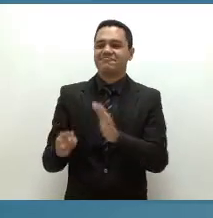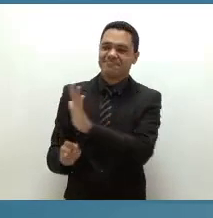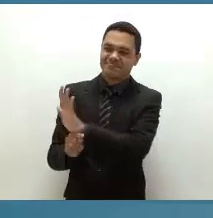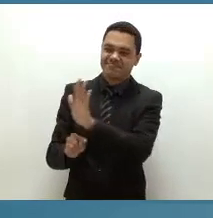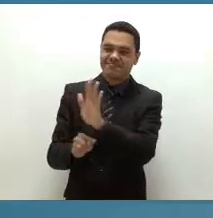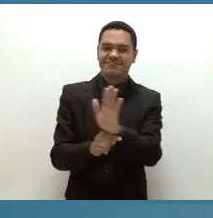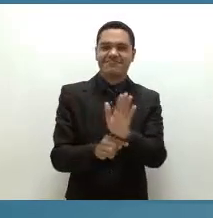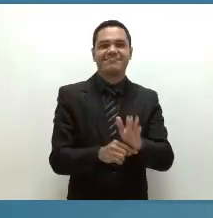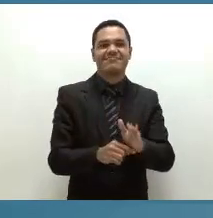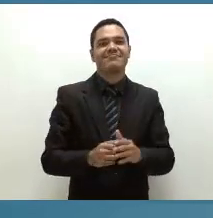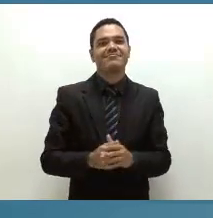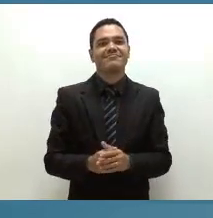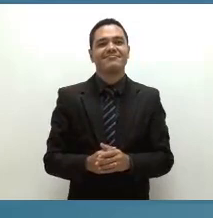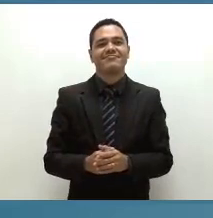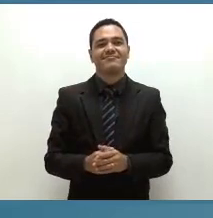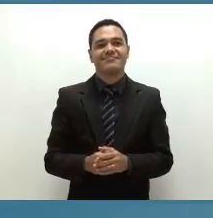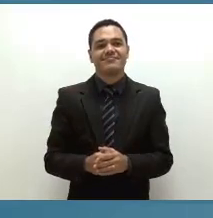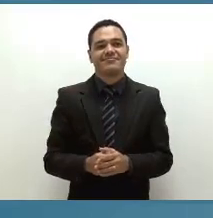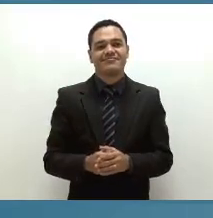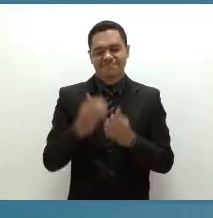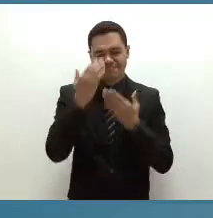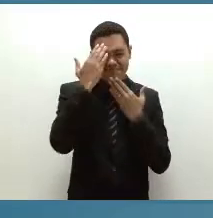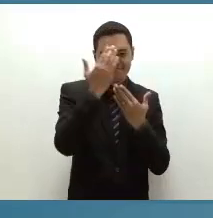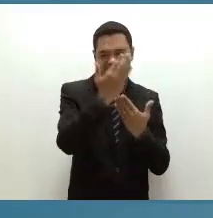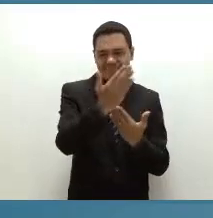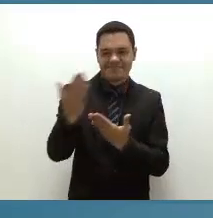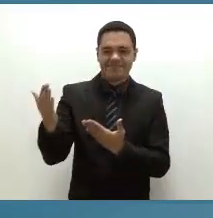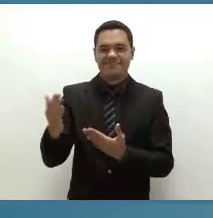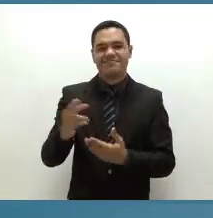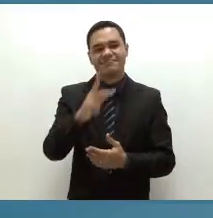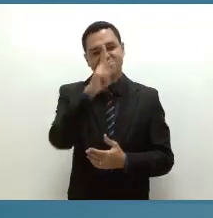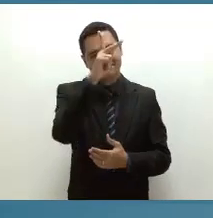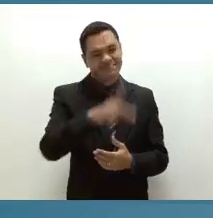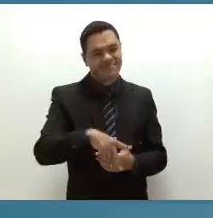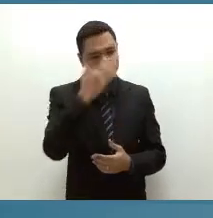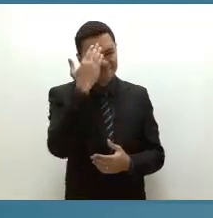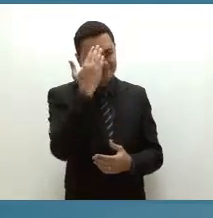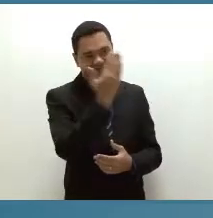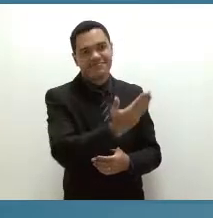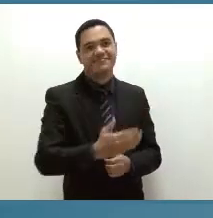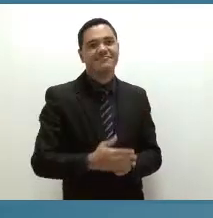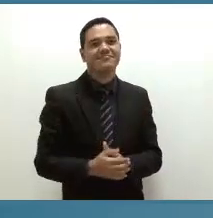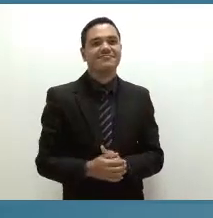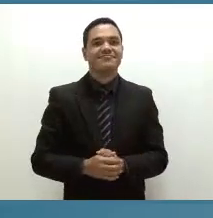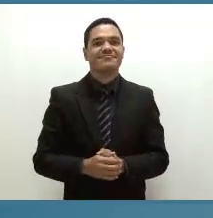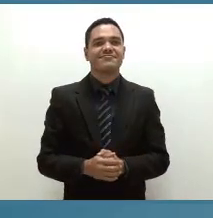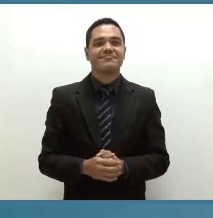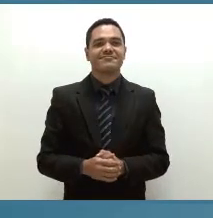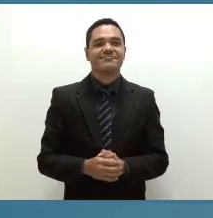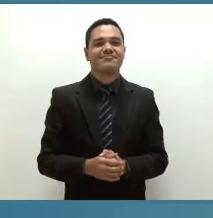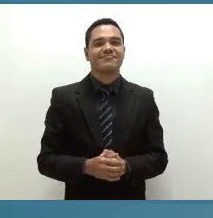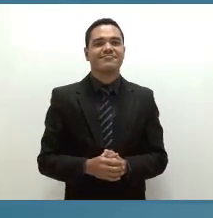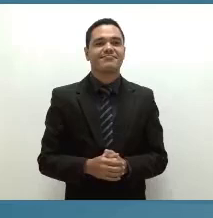comigo. Eu agradeço a todos. Obrigado, presidente. Obrigada, desembargadora Zilda.